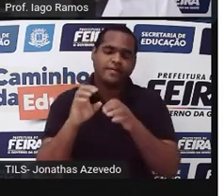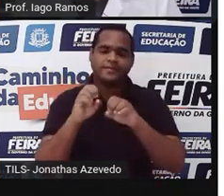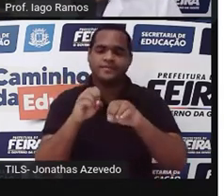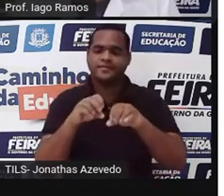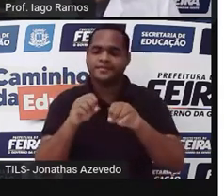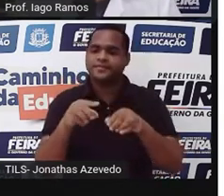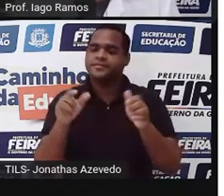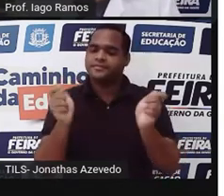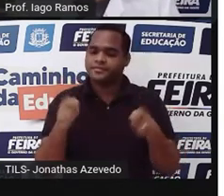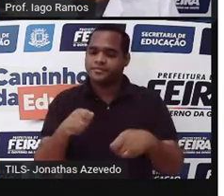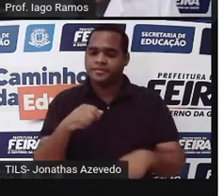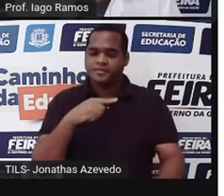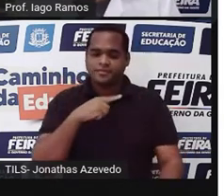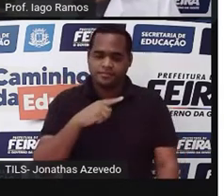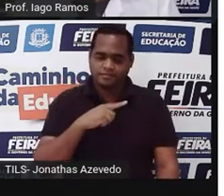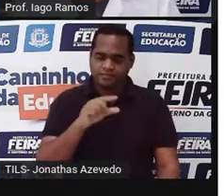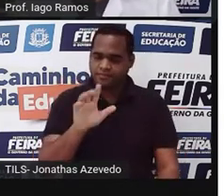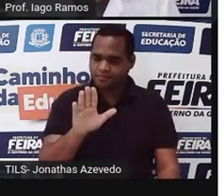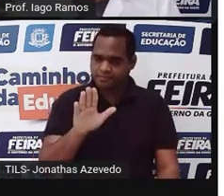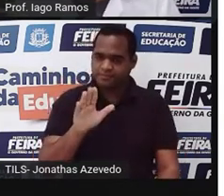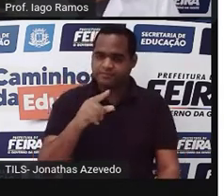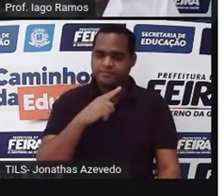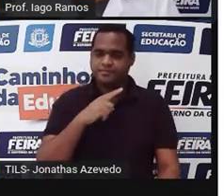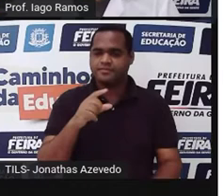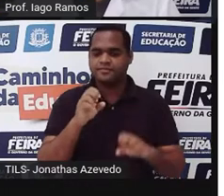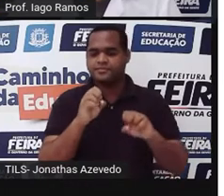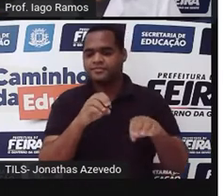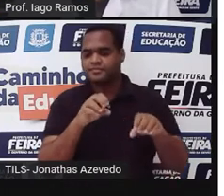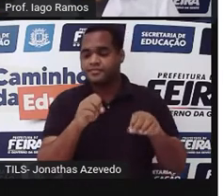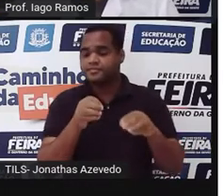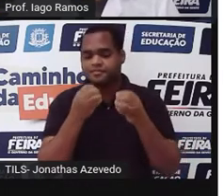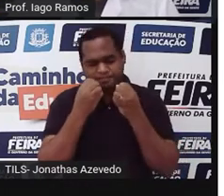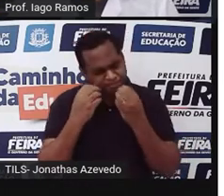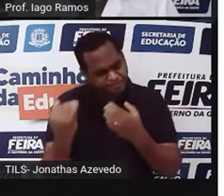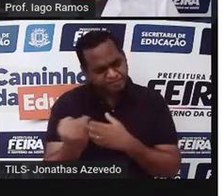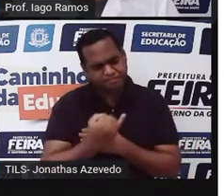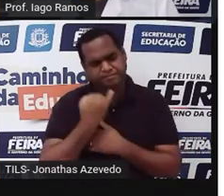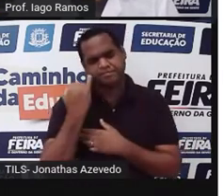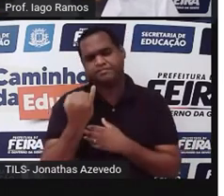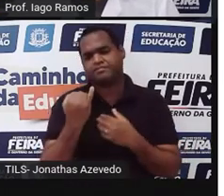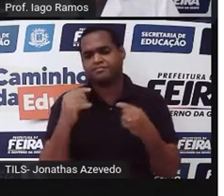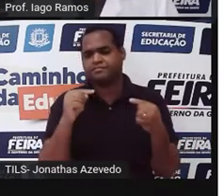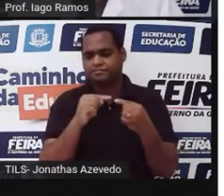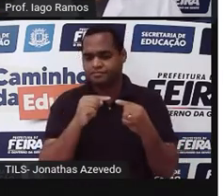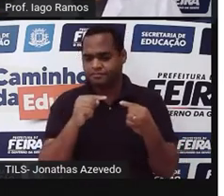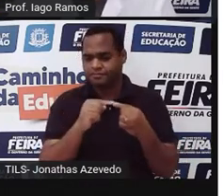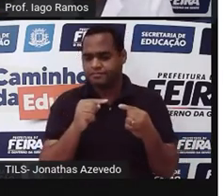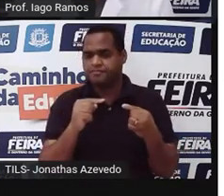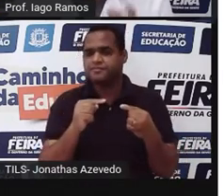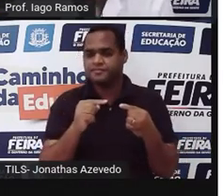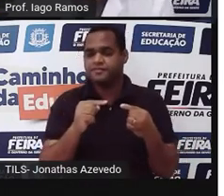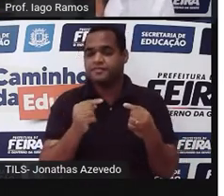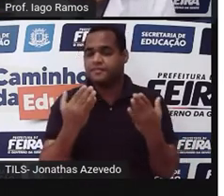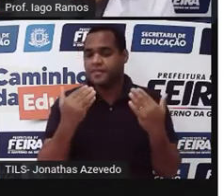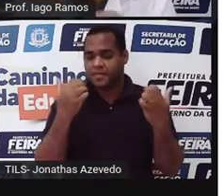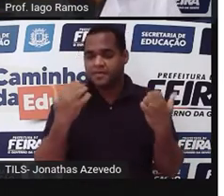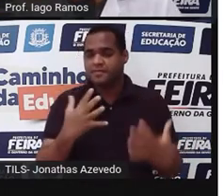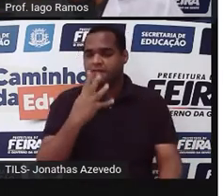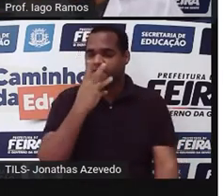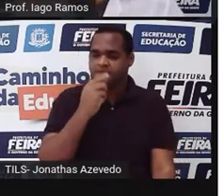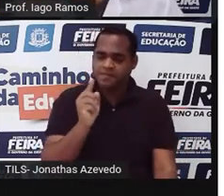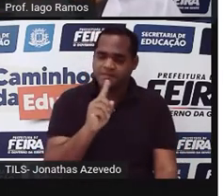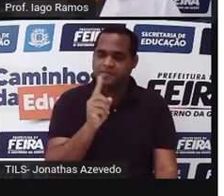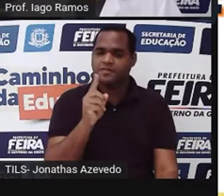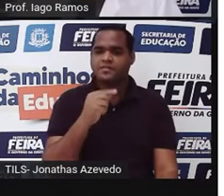Tá mas né sala que a gente vai ver uma coisinha bastante interessante sobre ela tá bom então vamos lá né sem demora